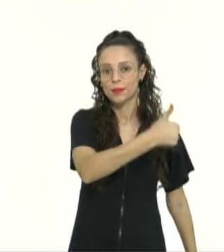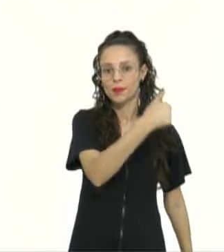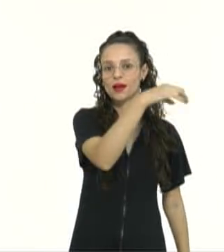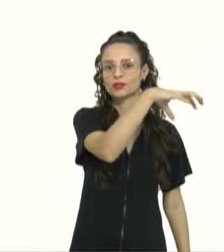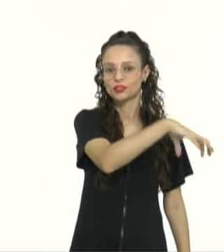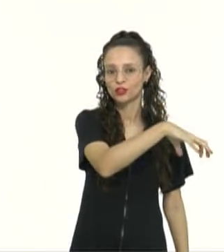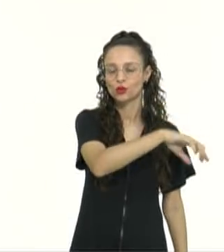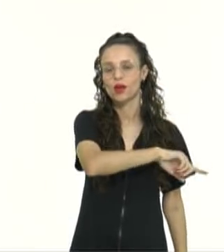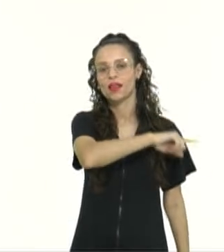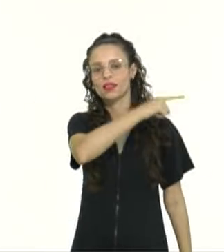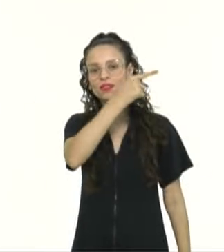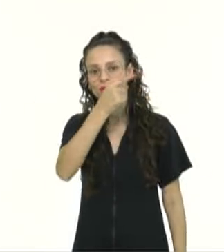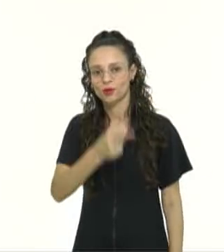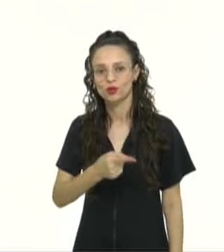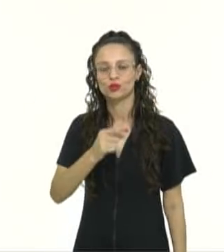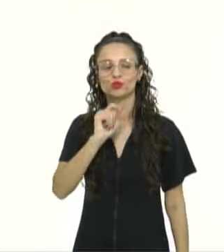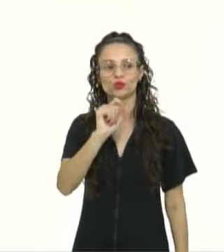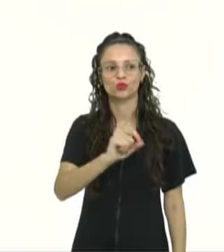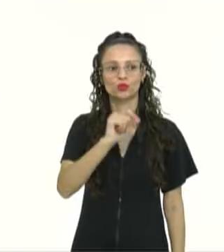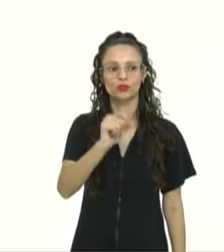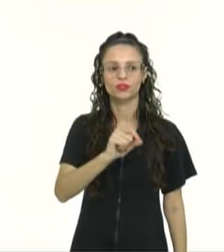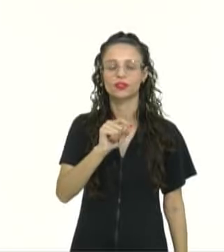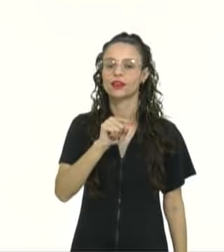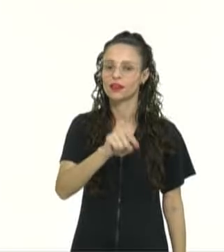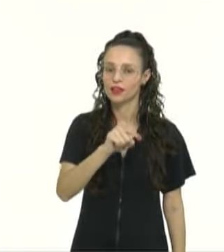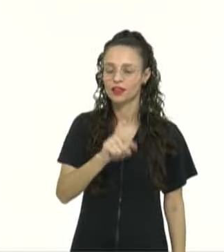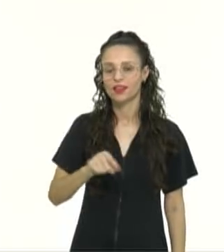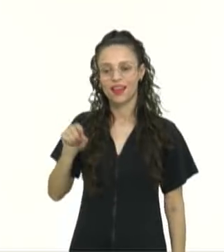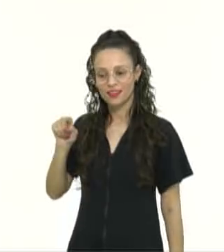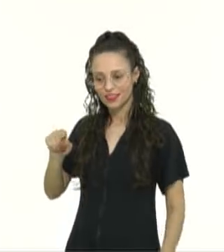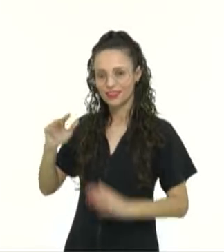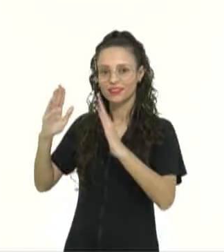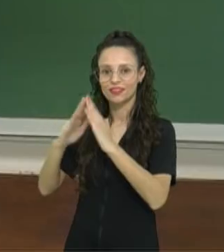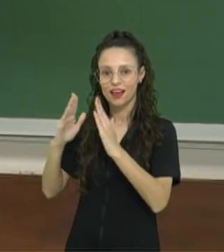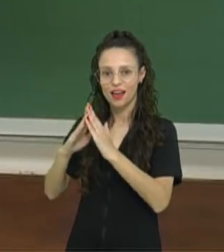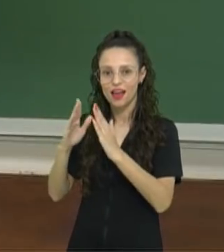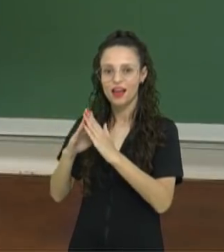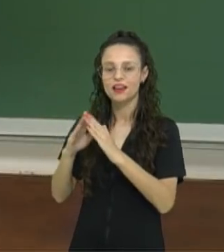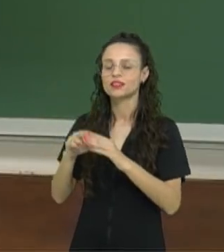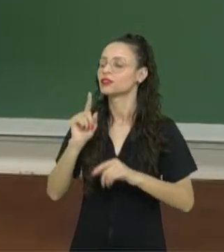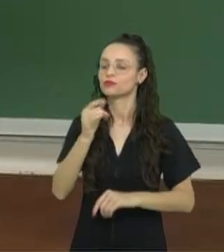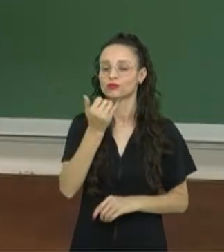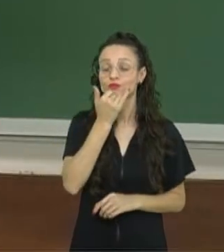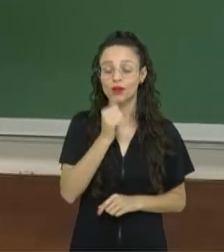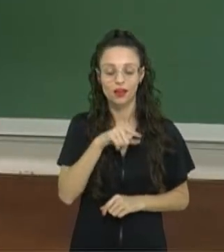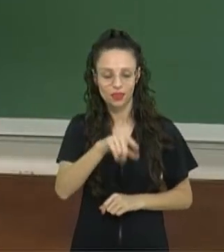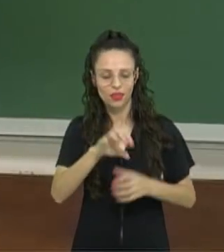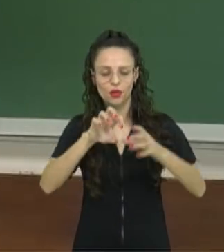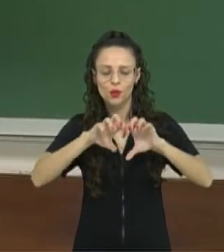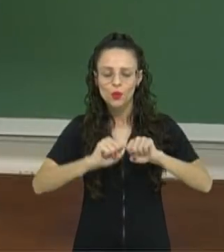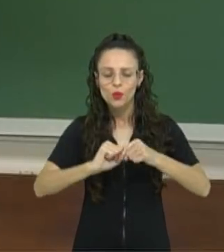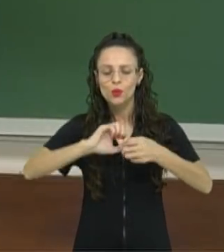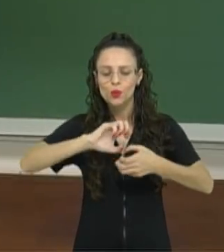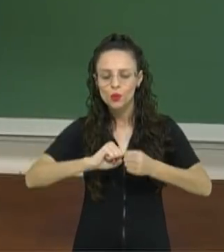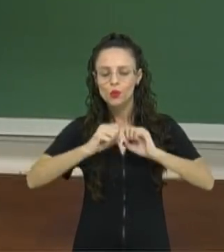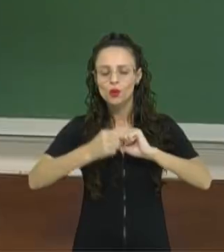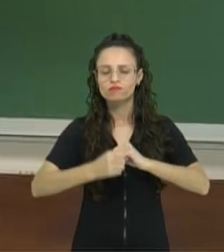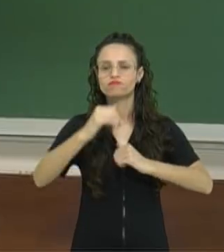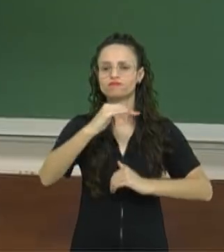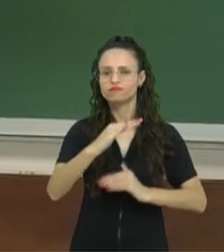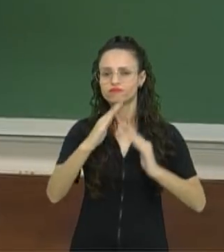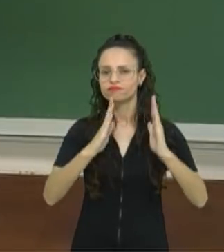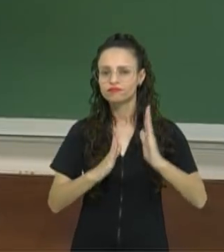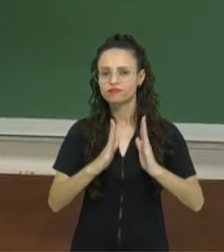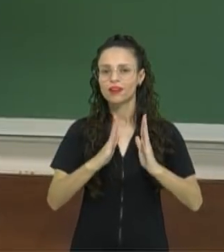né? Aí nós vamos ter, chegando, né, o produto ali para ser moído, para ser torrado, para ser